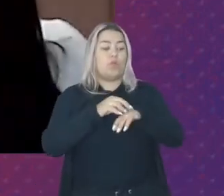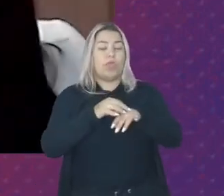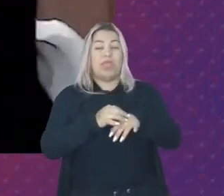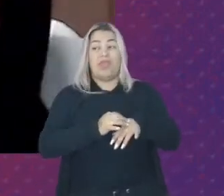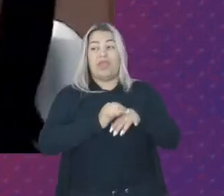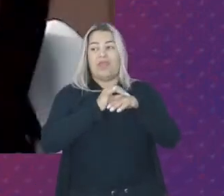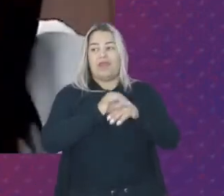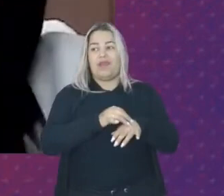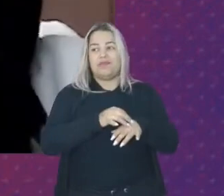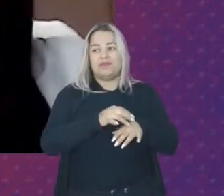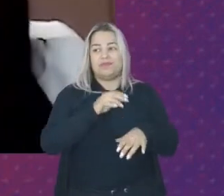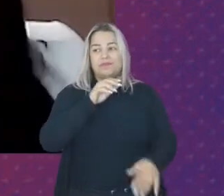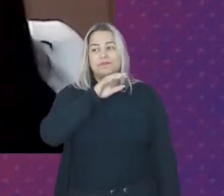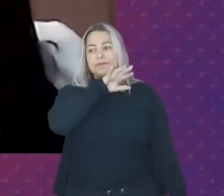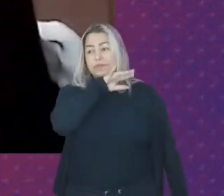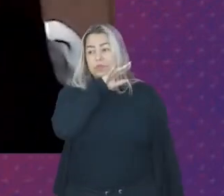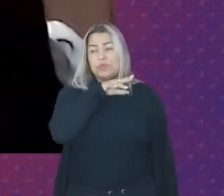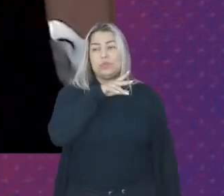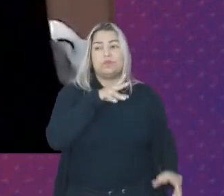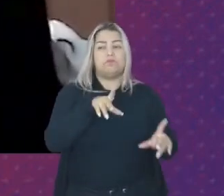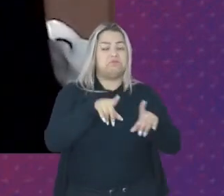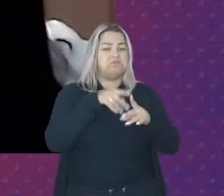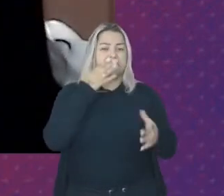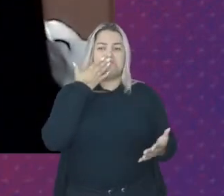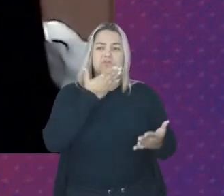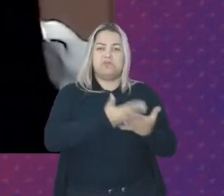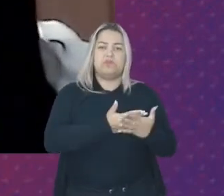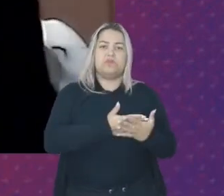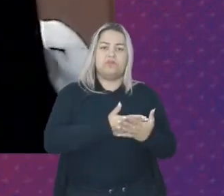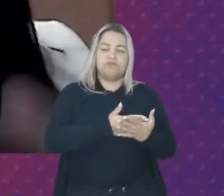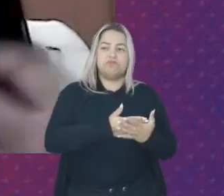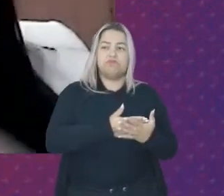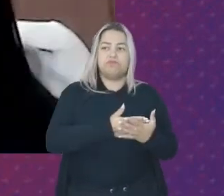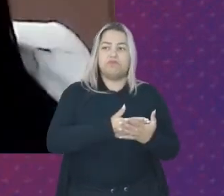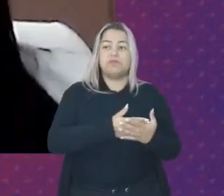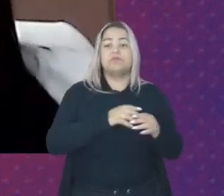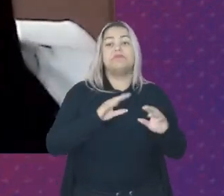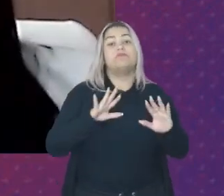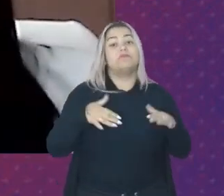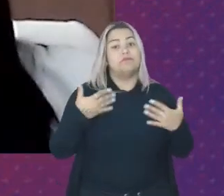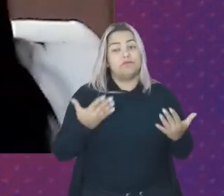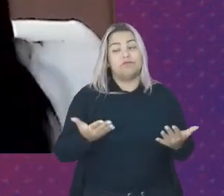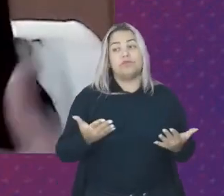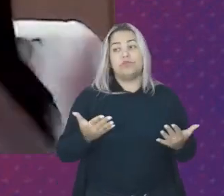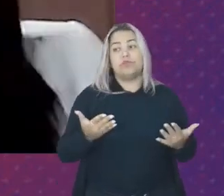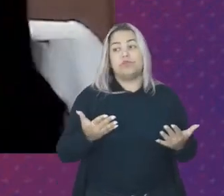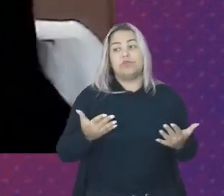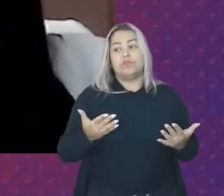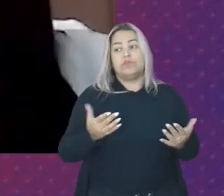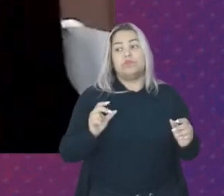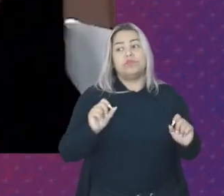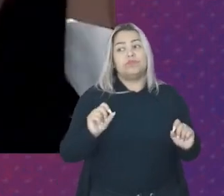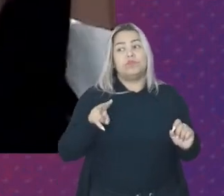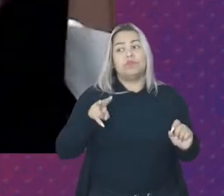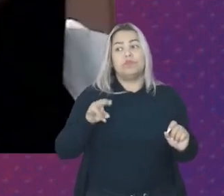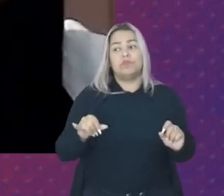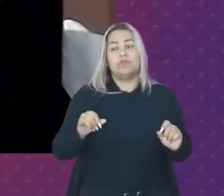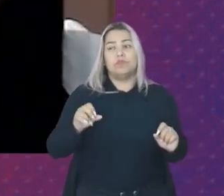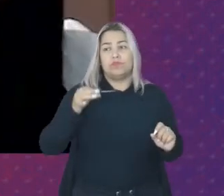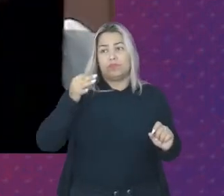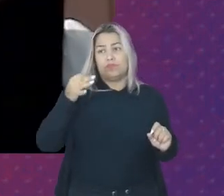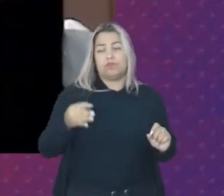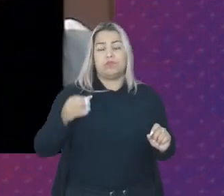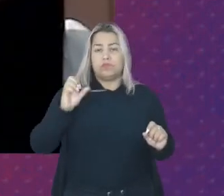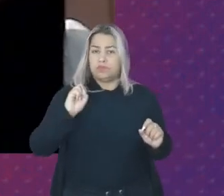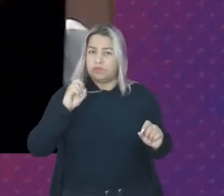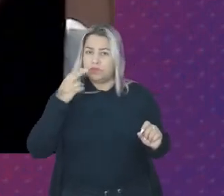pessoas vão ser os descrentes, digamos assim, daquela sua crença. E aí, o que é que vai dizer se está certo